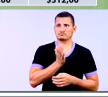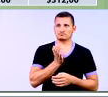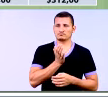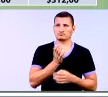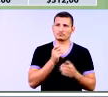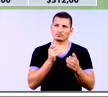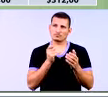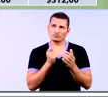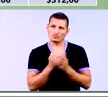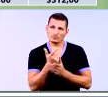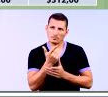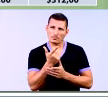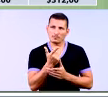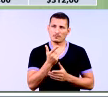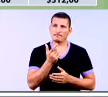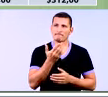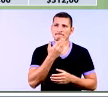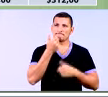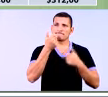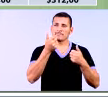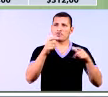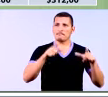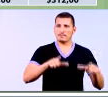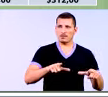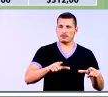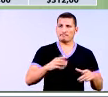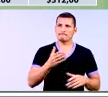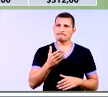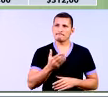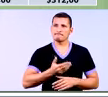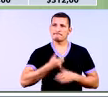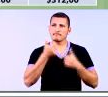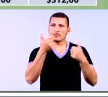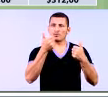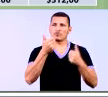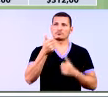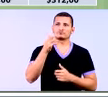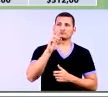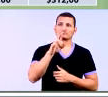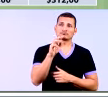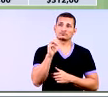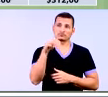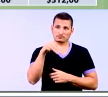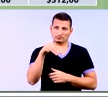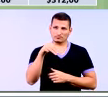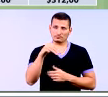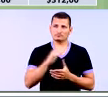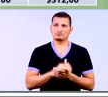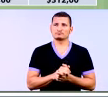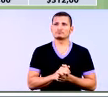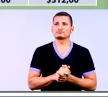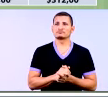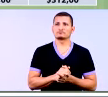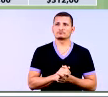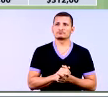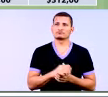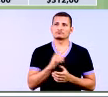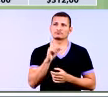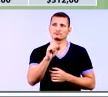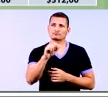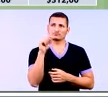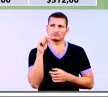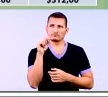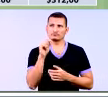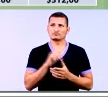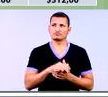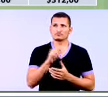melhor memória, comprar melhor placa-mãe e tiver um software que exija demais no meu equipamento, sem dúvida eu vou escolher esse cara